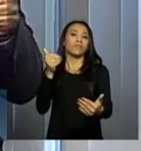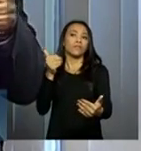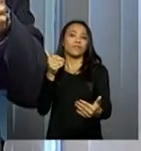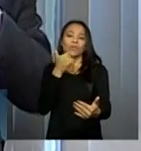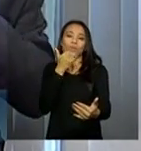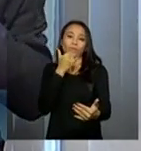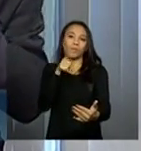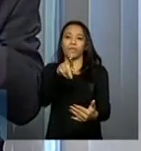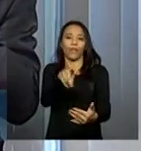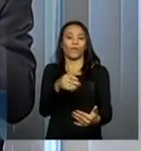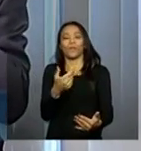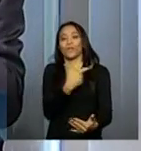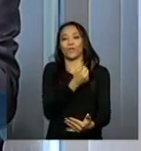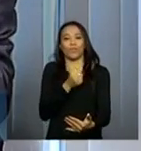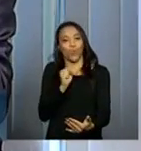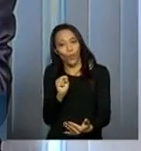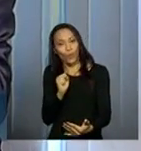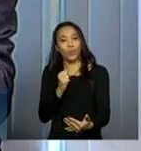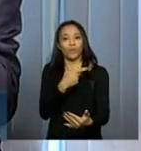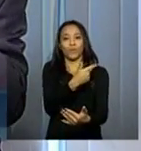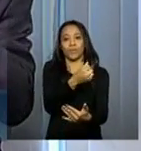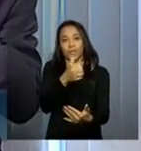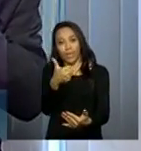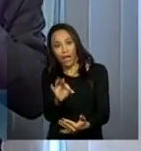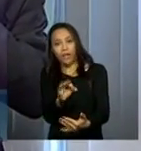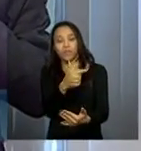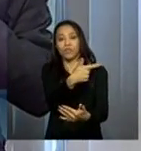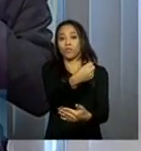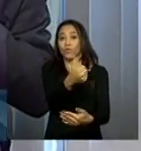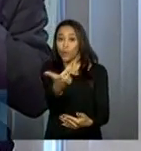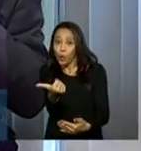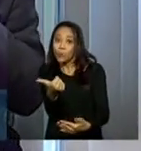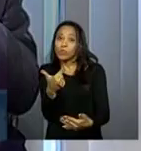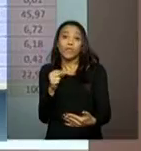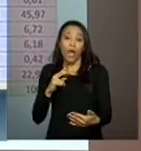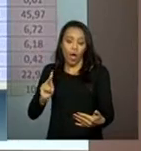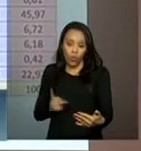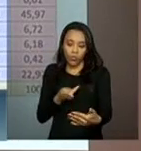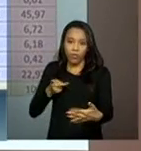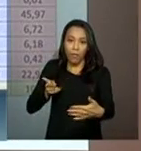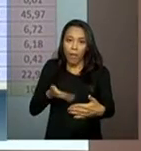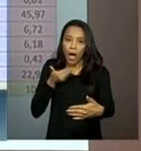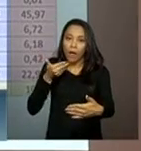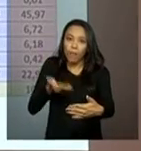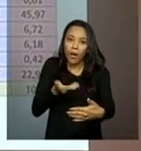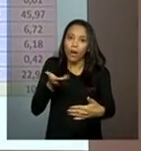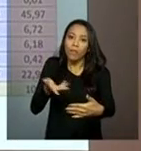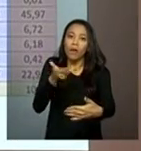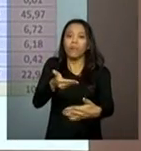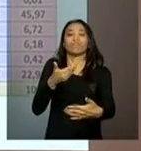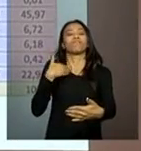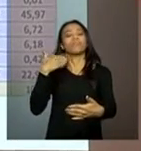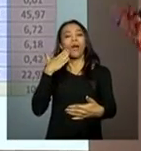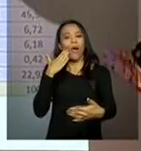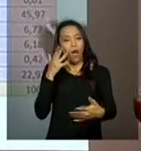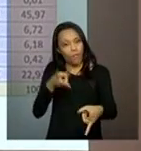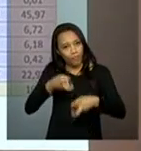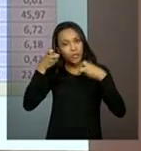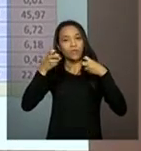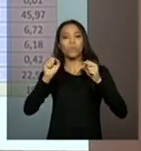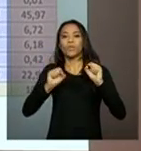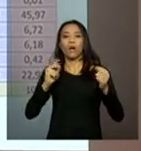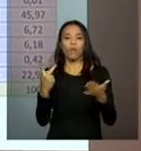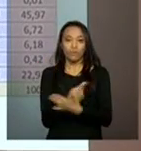não, 2008. 2008, 2010, 2012. Os dados estão disponíveis em tabelas